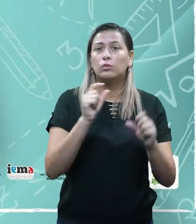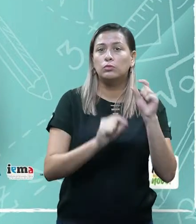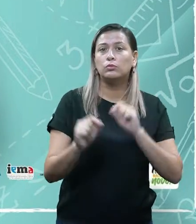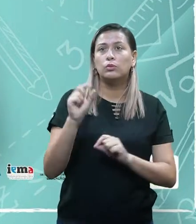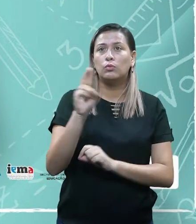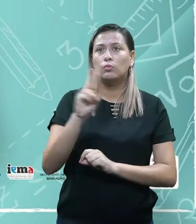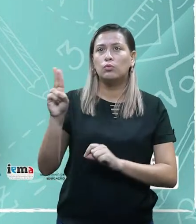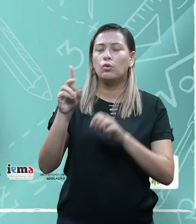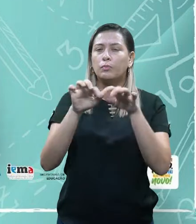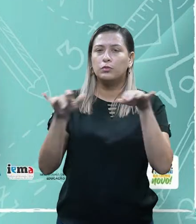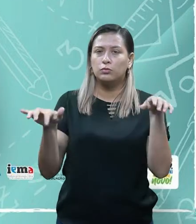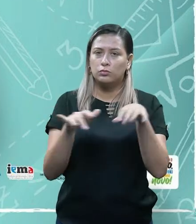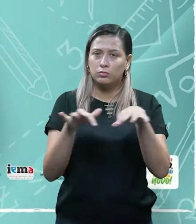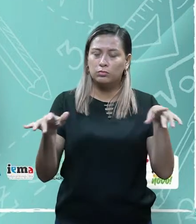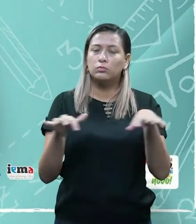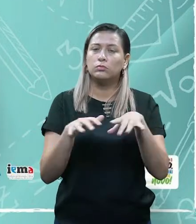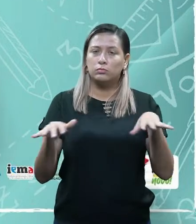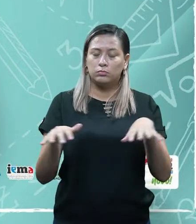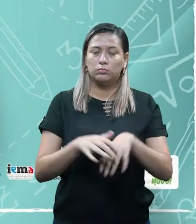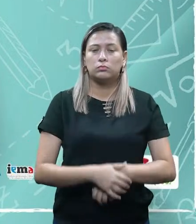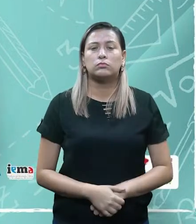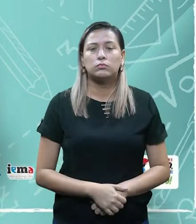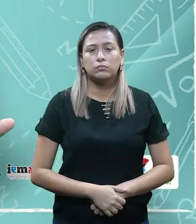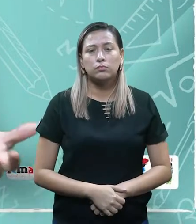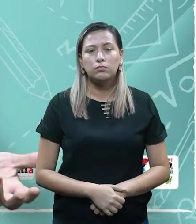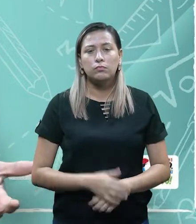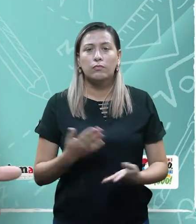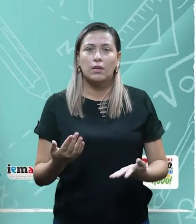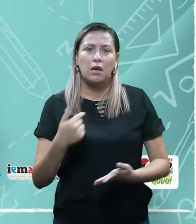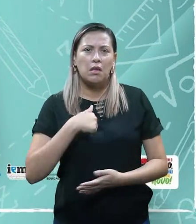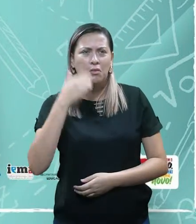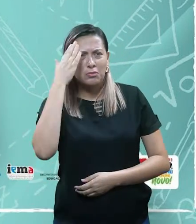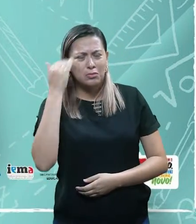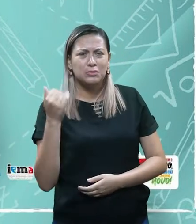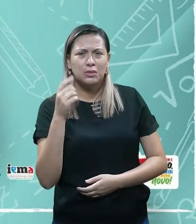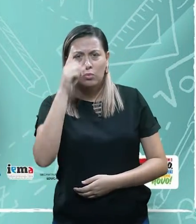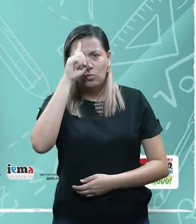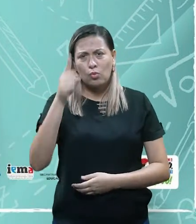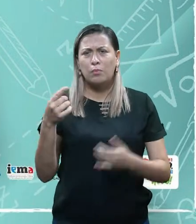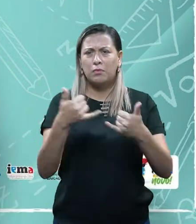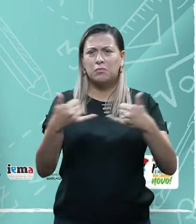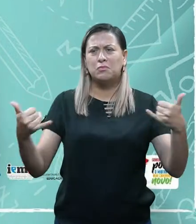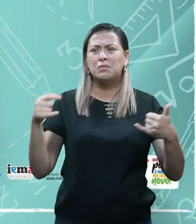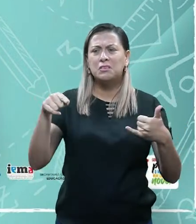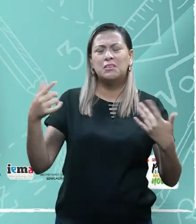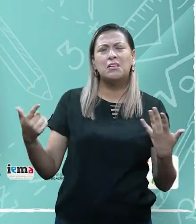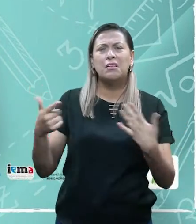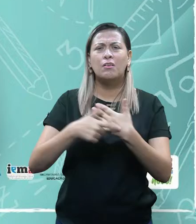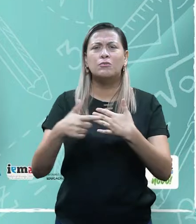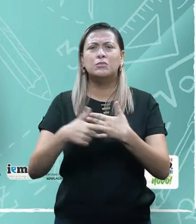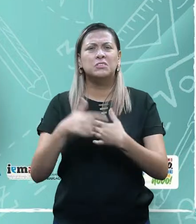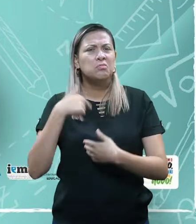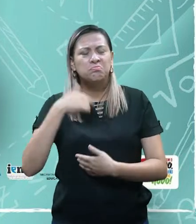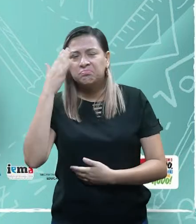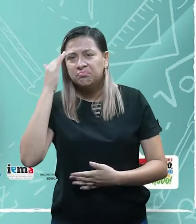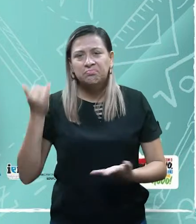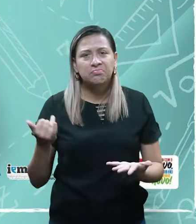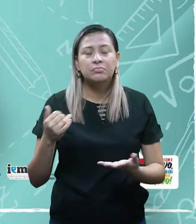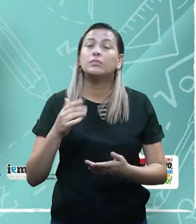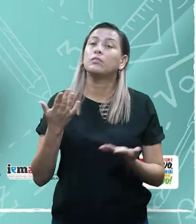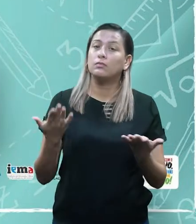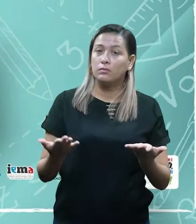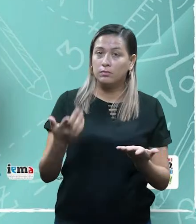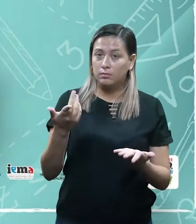lá em cima. Por exemplo, eu não sei sobre o comando linha, o que é o linha, o que ele faz, né? Então, eu vou